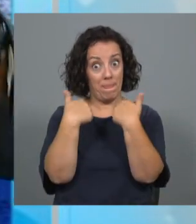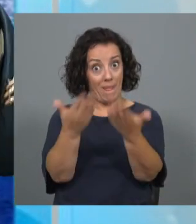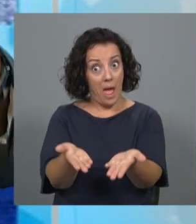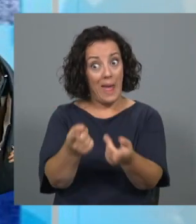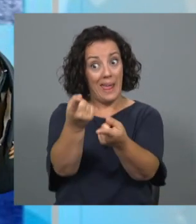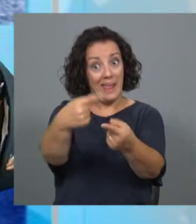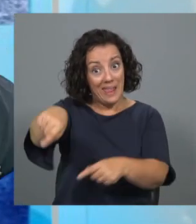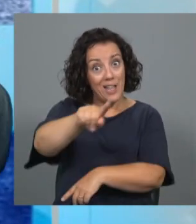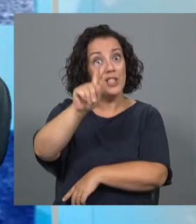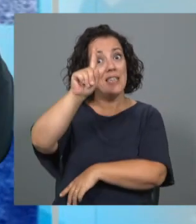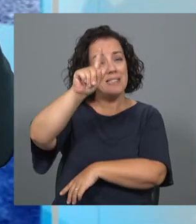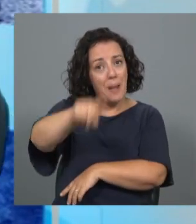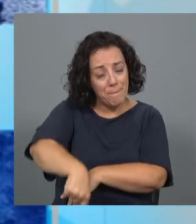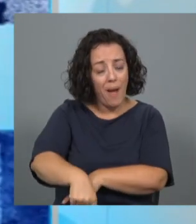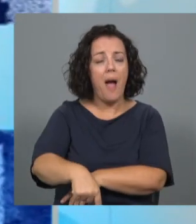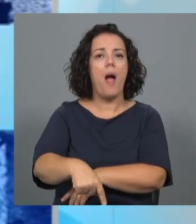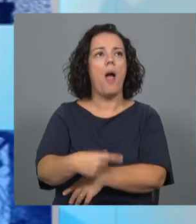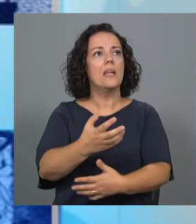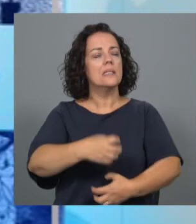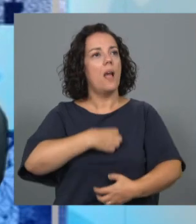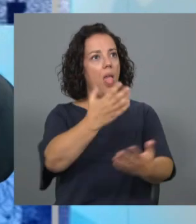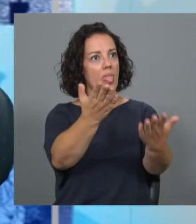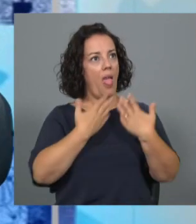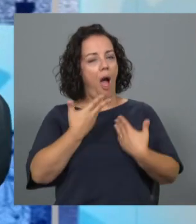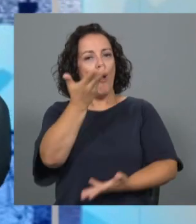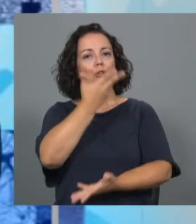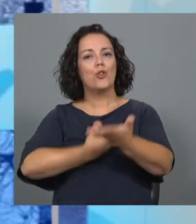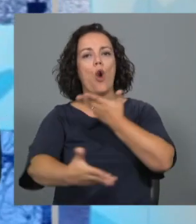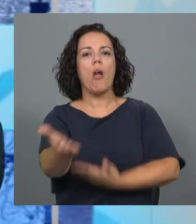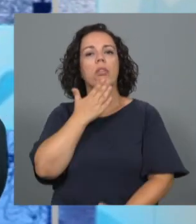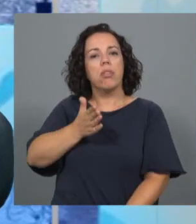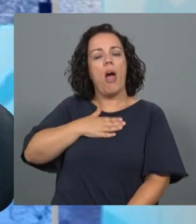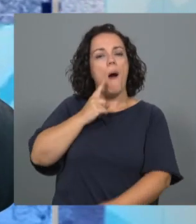também são chamados a partilhar o dom. E